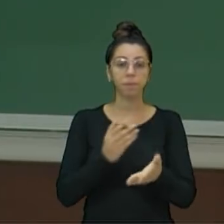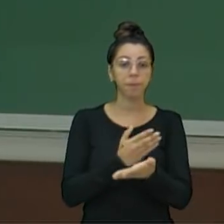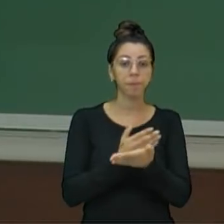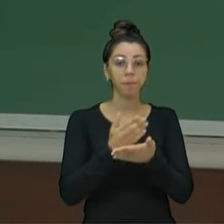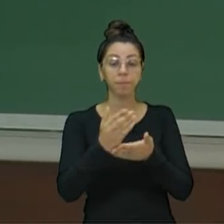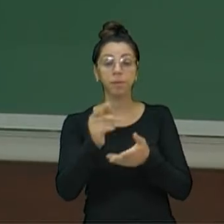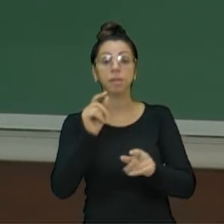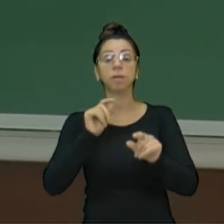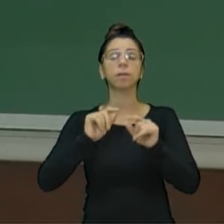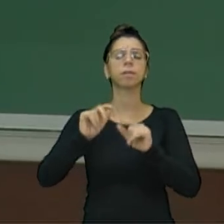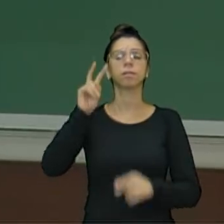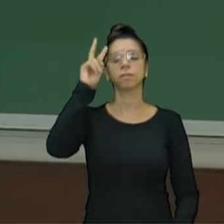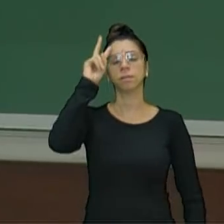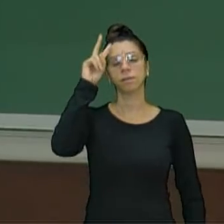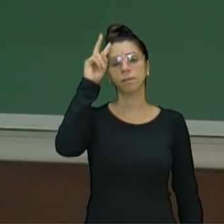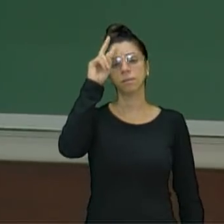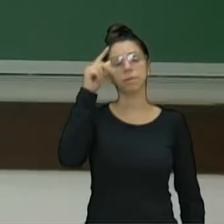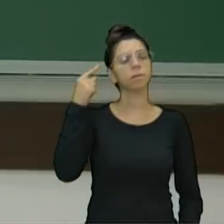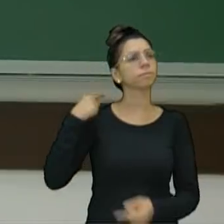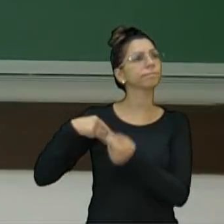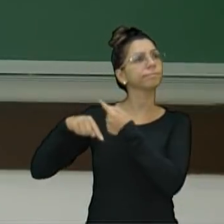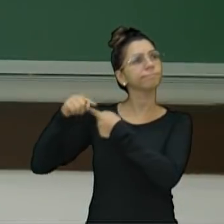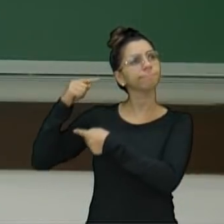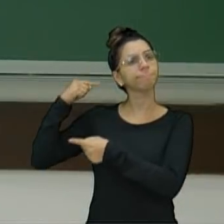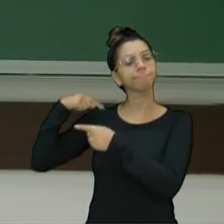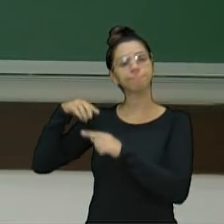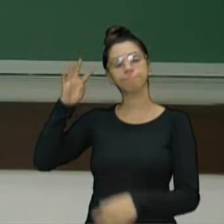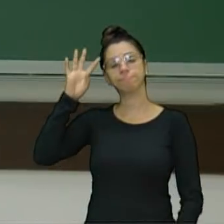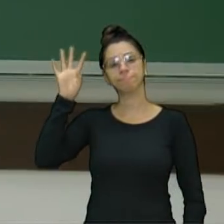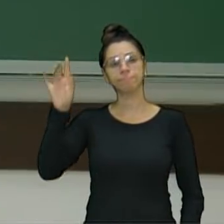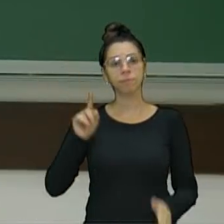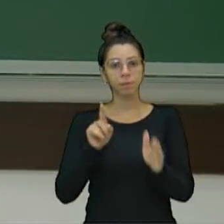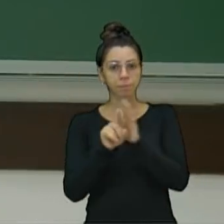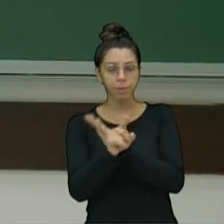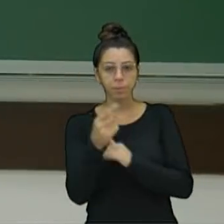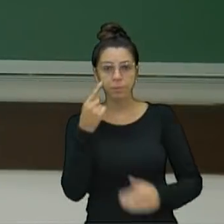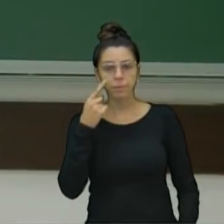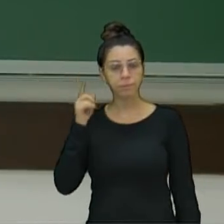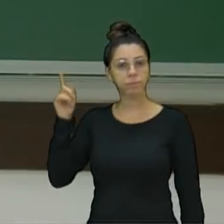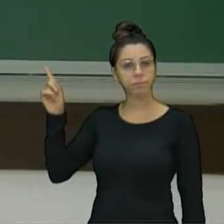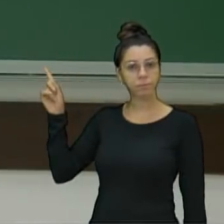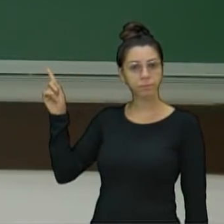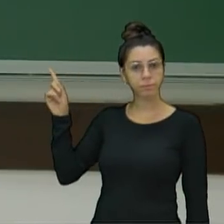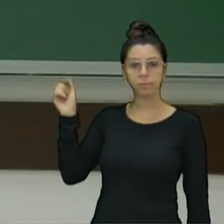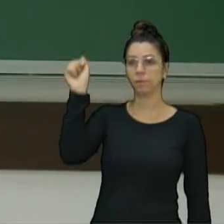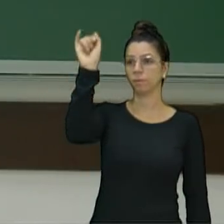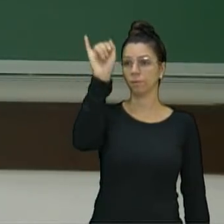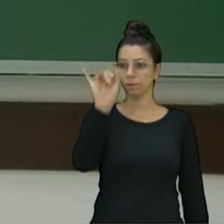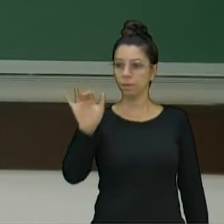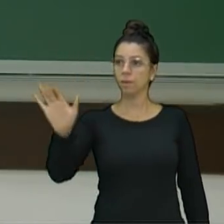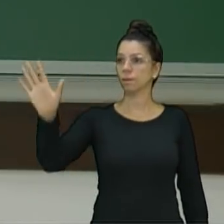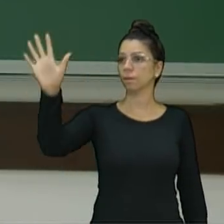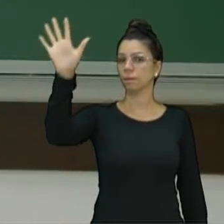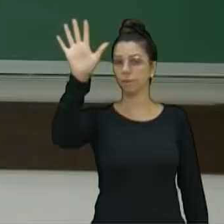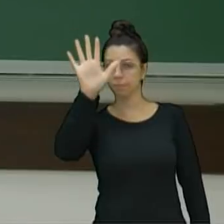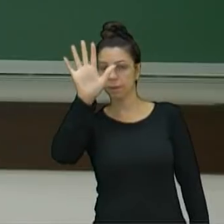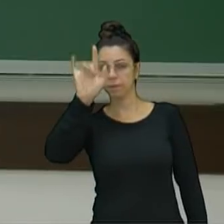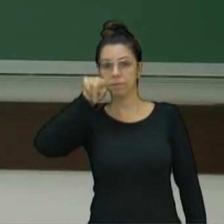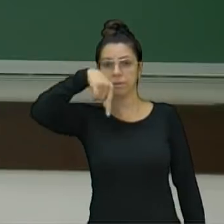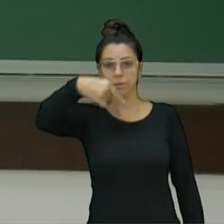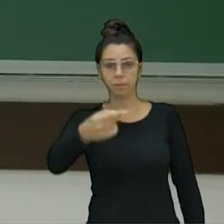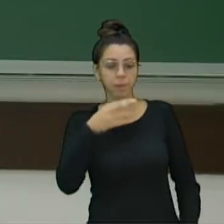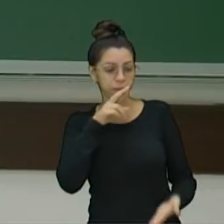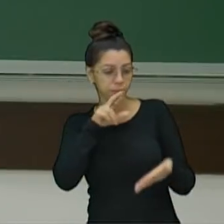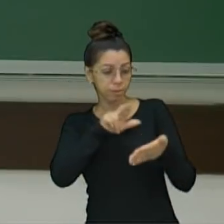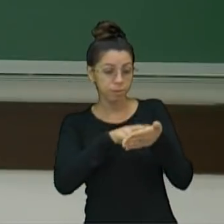Começando, nós vamos pensar um pouquinho sobre essas perguntas que eu trouxe ali. Vejam as imagens e vocês vão responder no